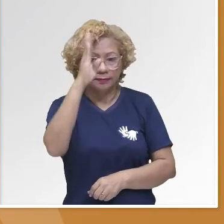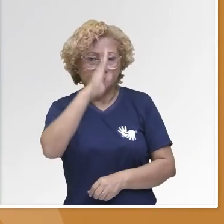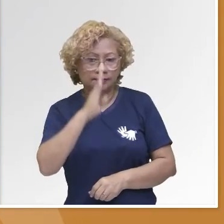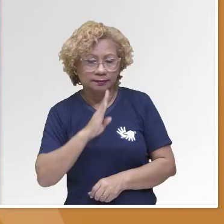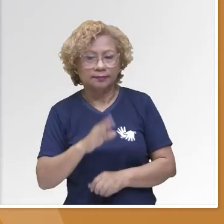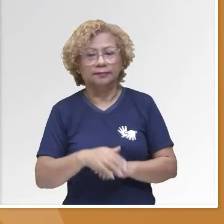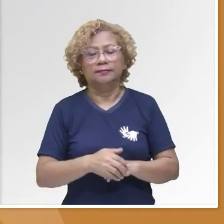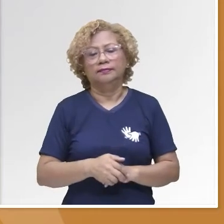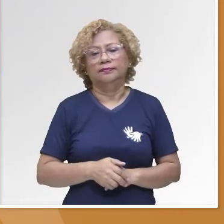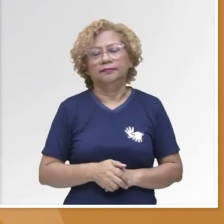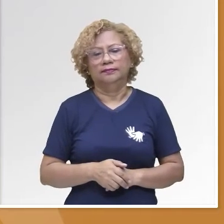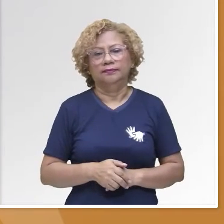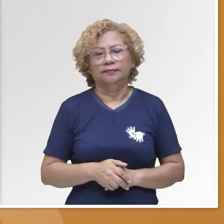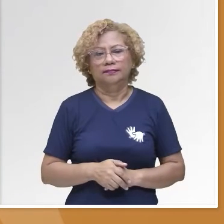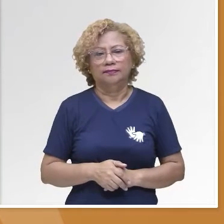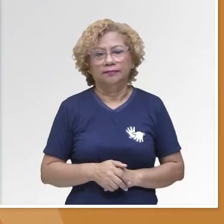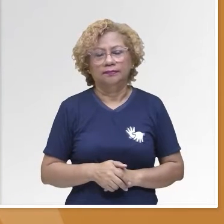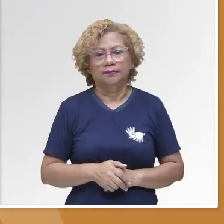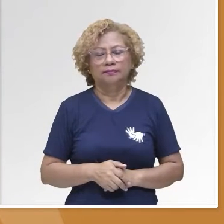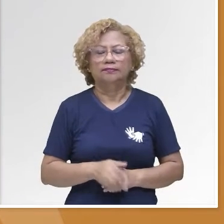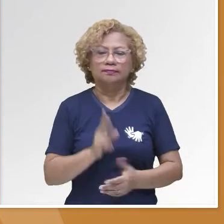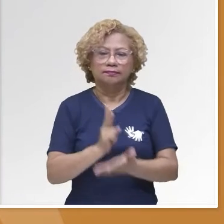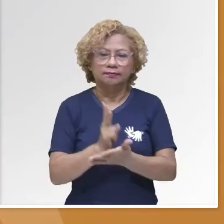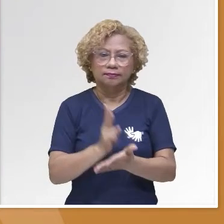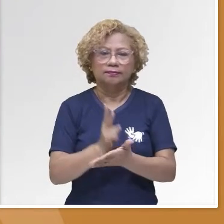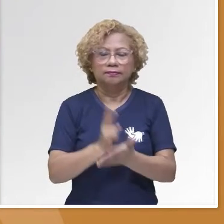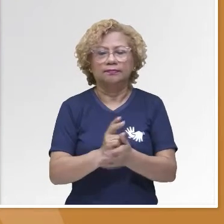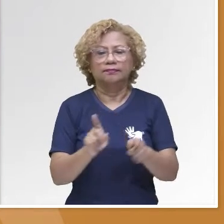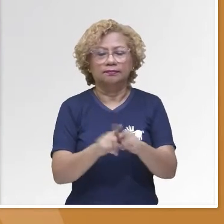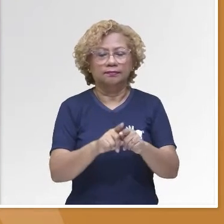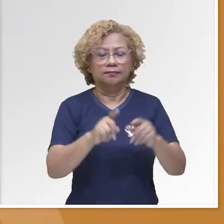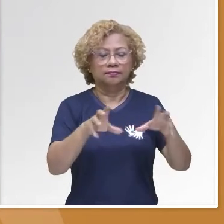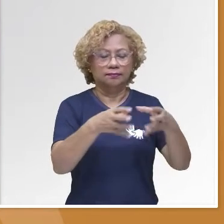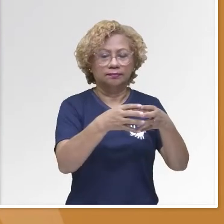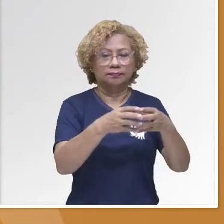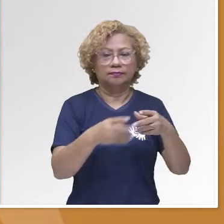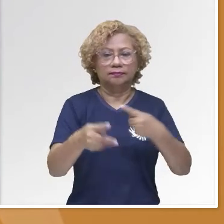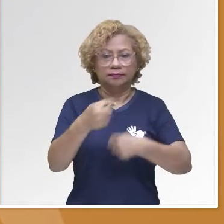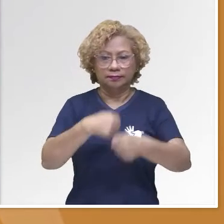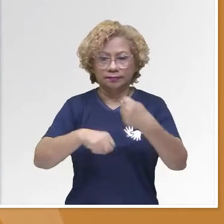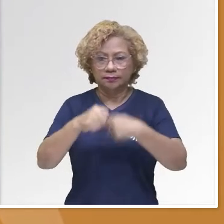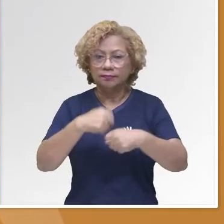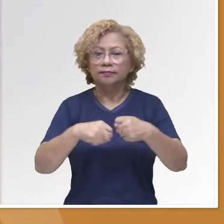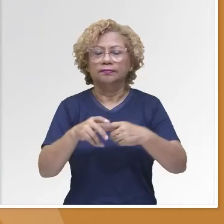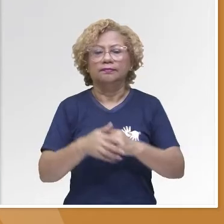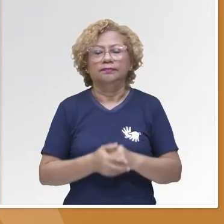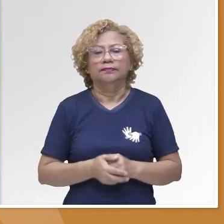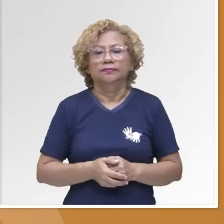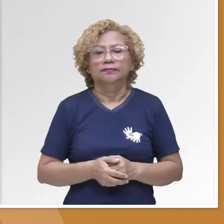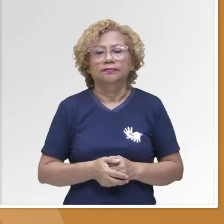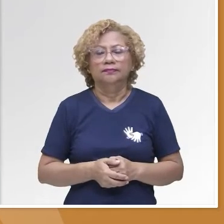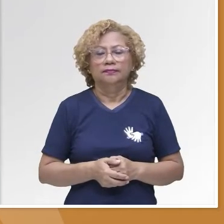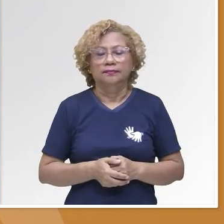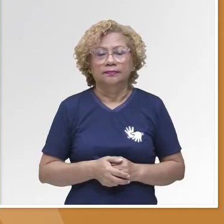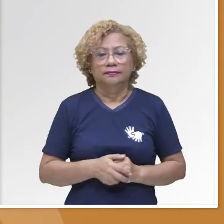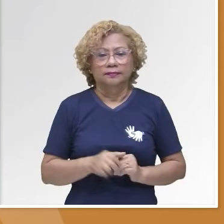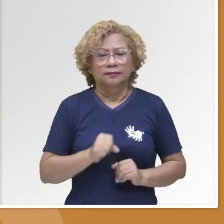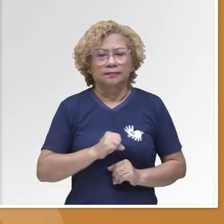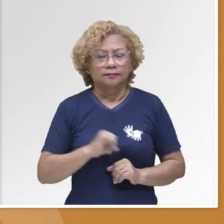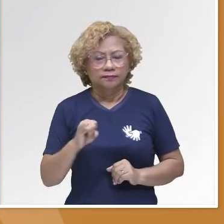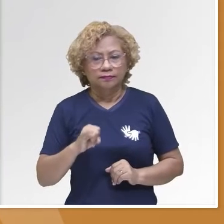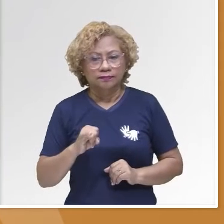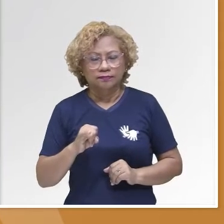comerciais. Ainda sobre os blocos econômicos, nós iremos verificar, né, que por mais forte que seja uma